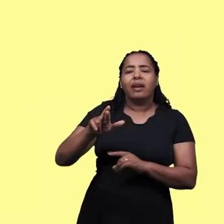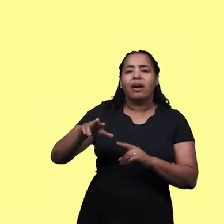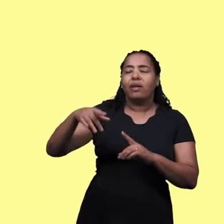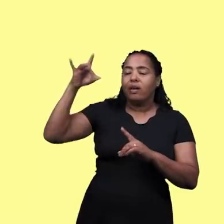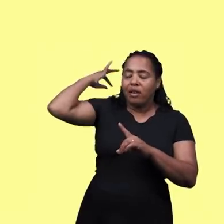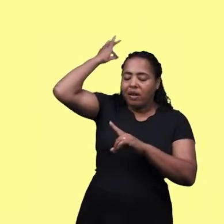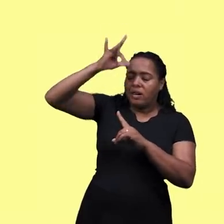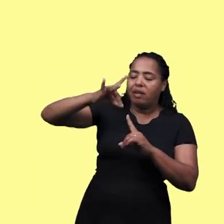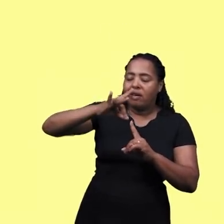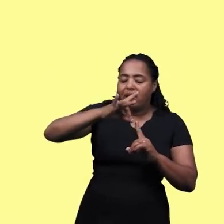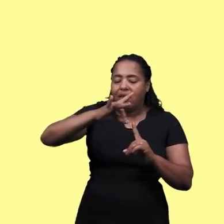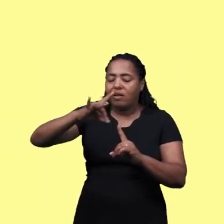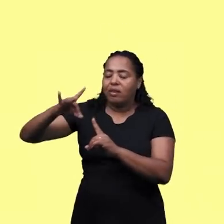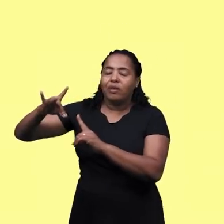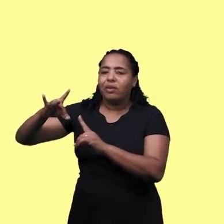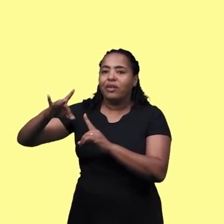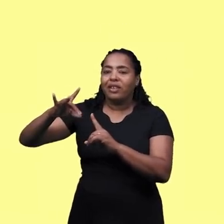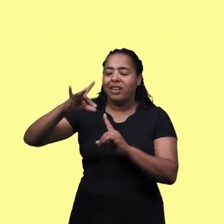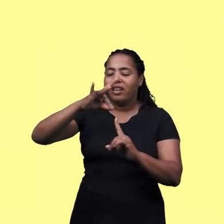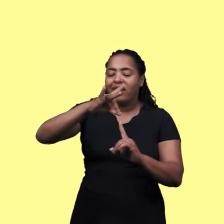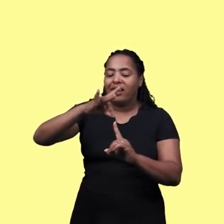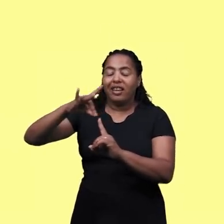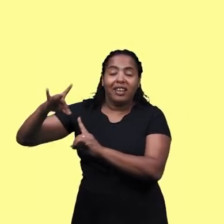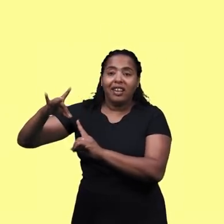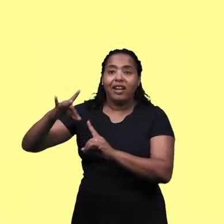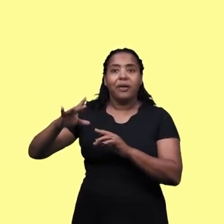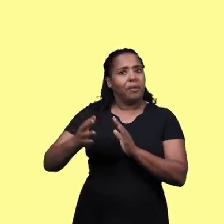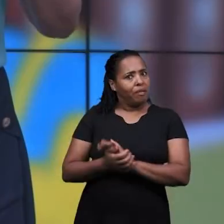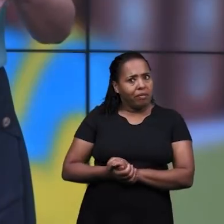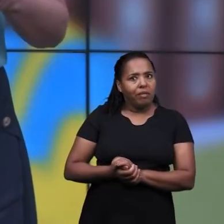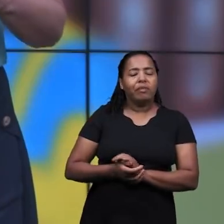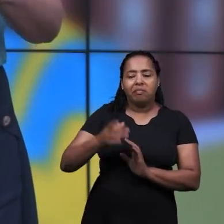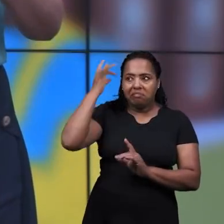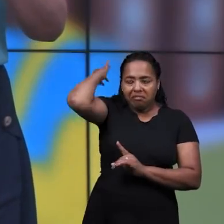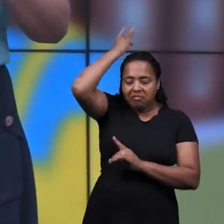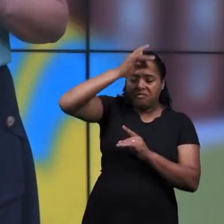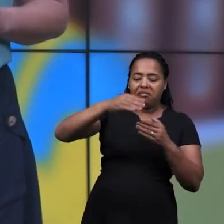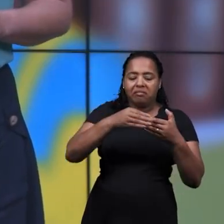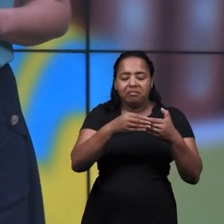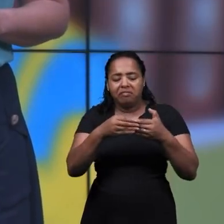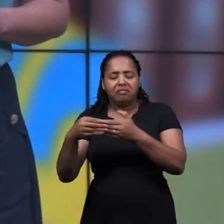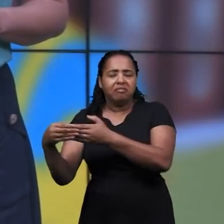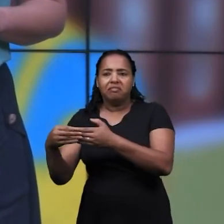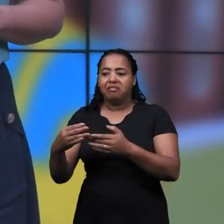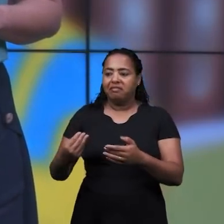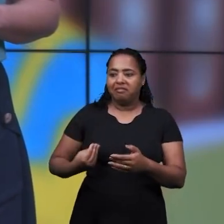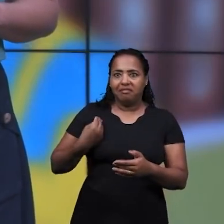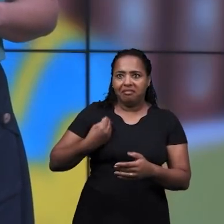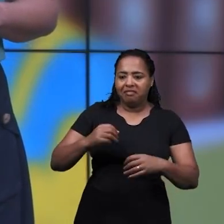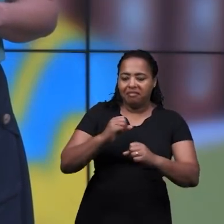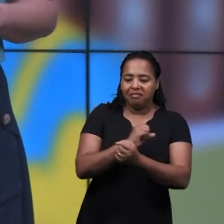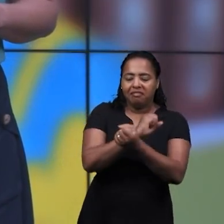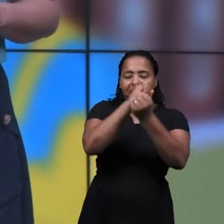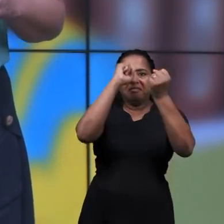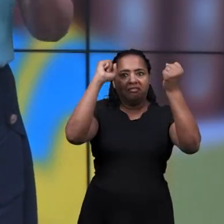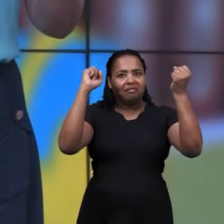a fazer algo, é direcionar. O Espírito Santo direcionava a vida de